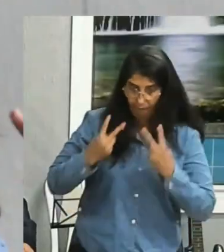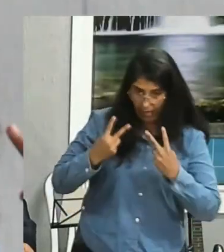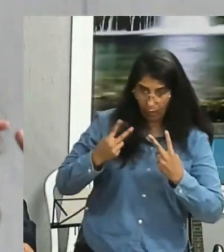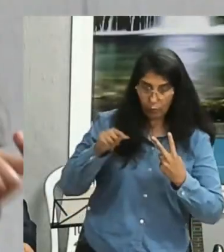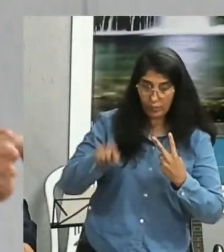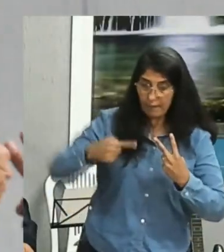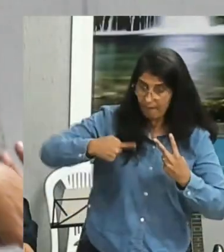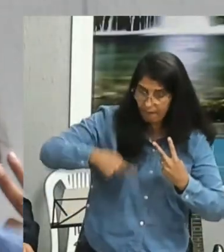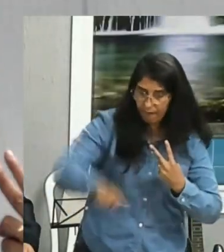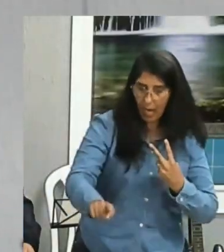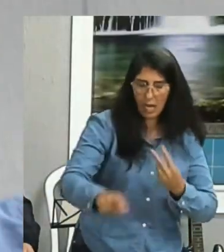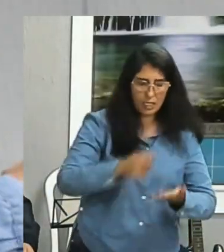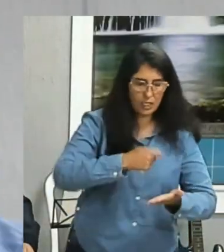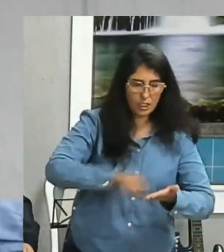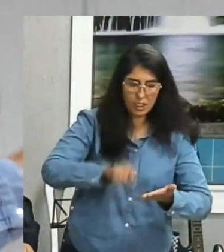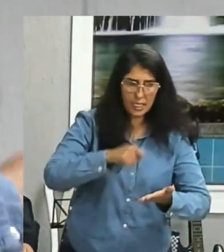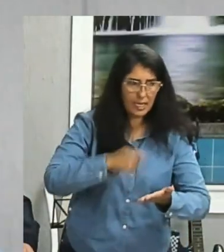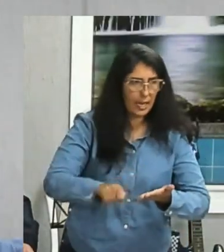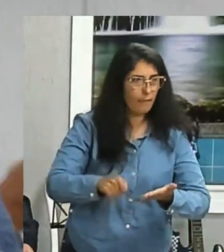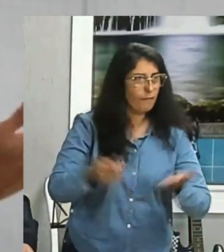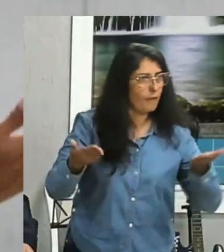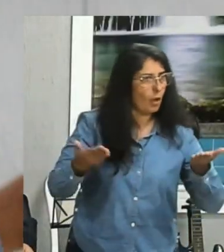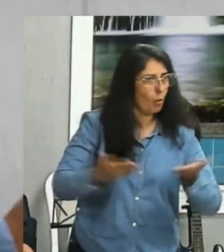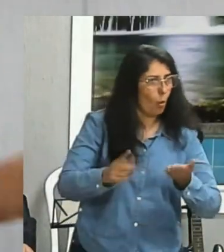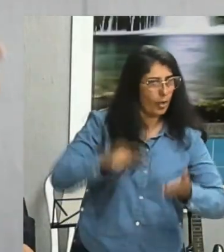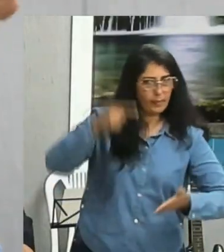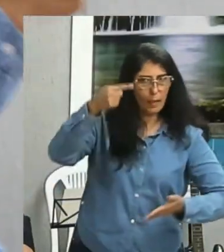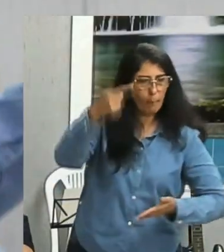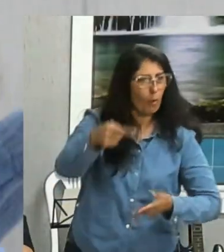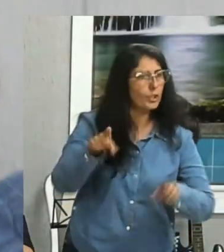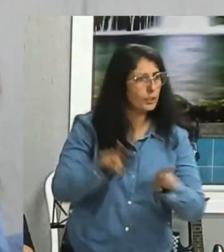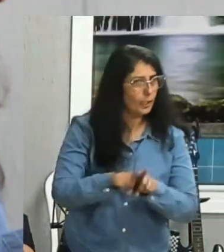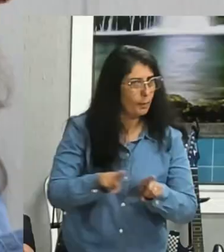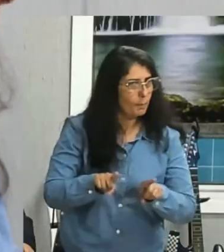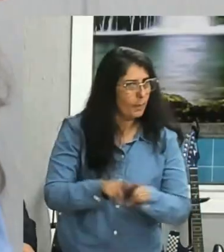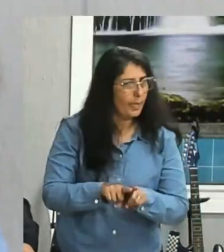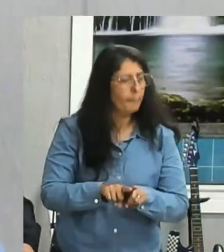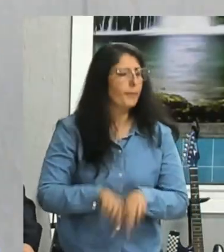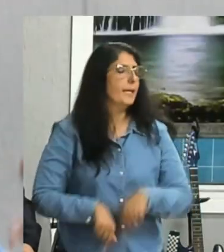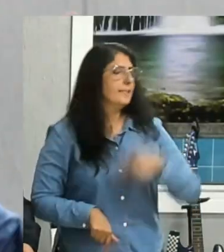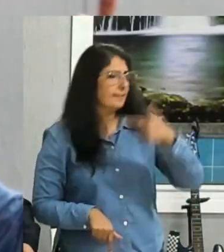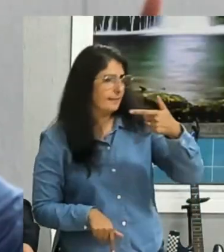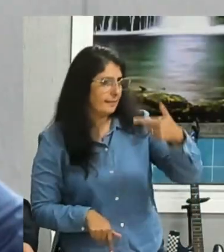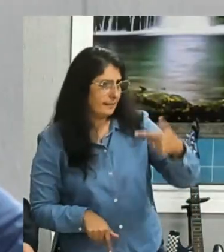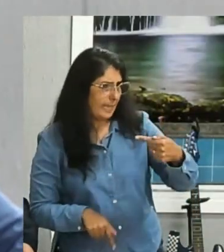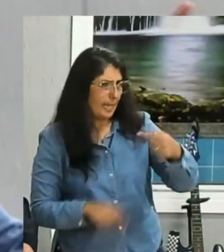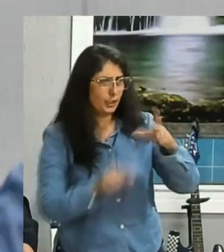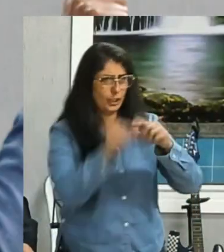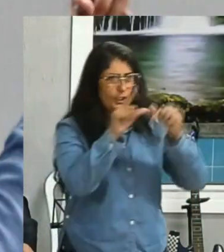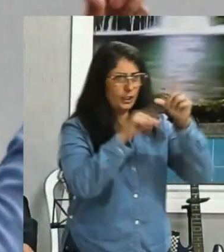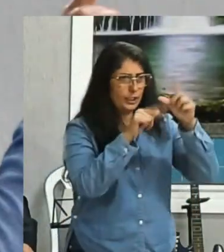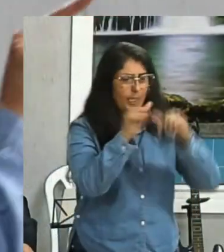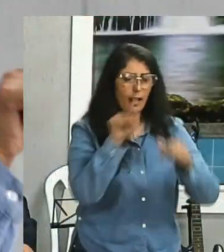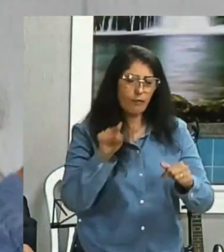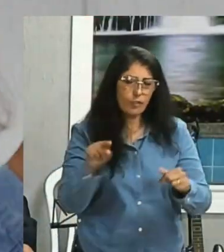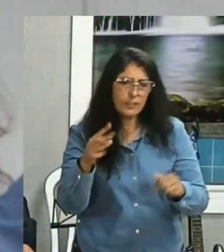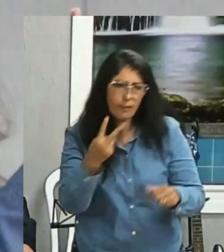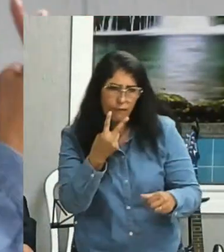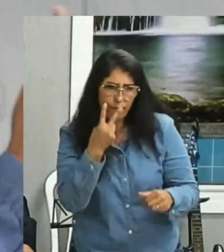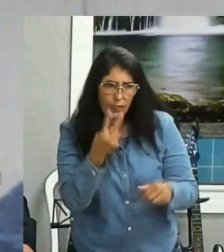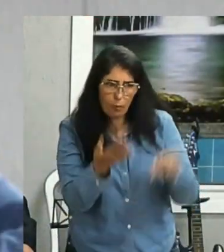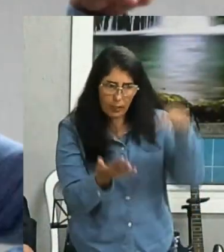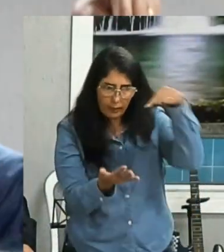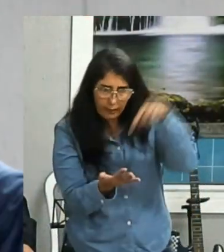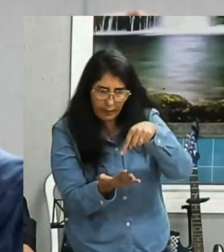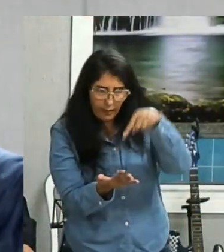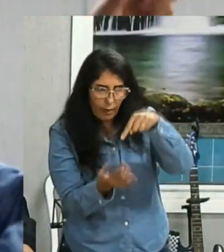acontecer depois destas. Quanto ao ministério das 7 estrelas que viste na minha mão direita,